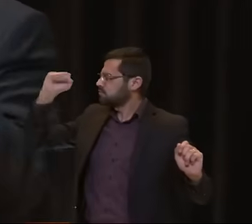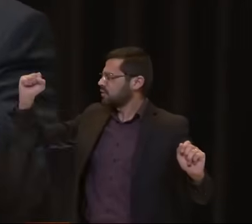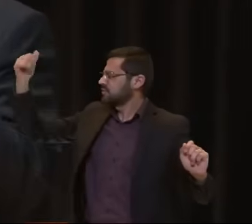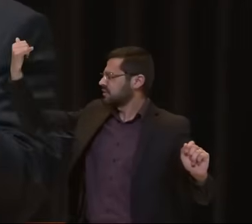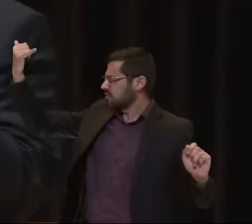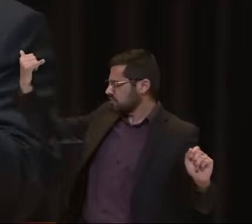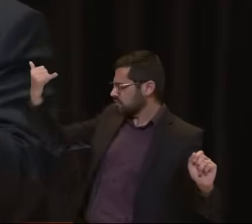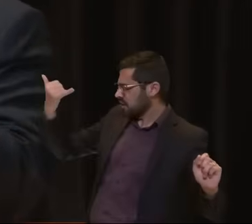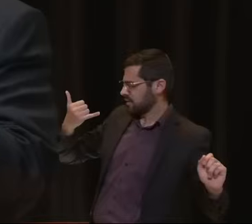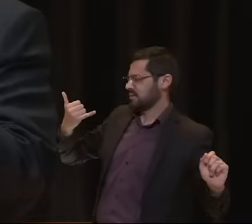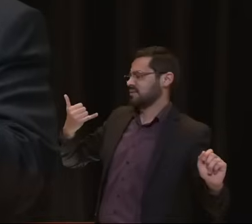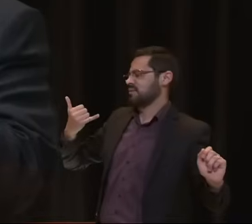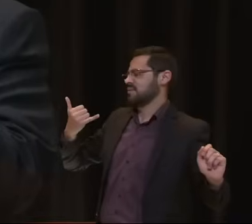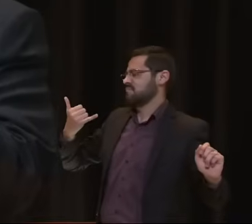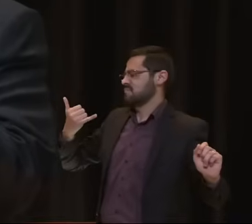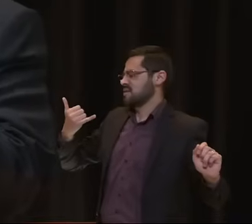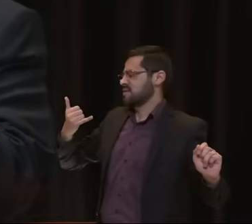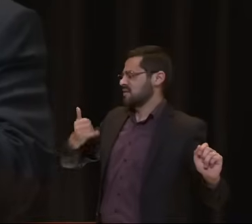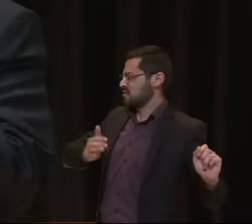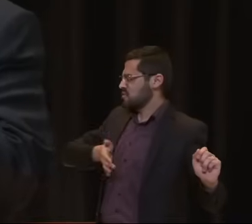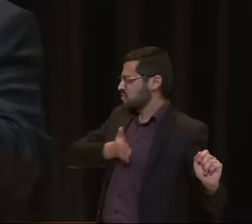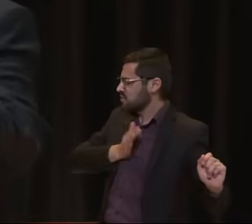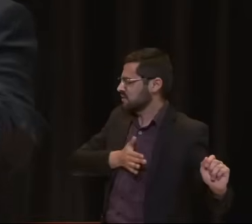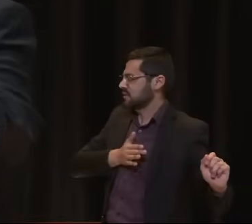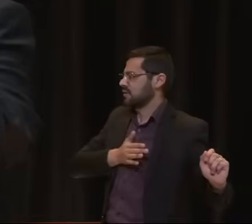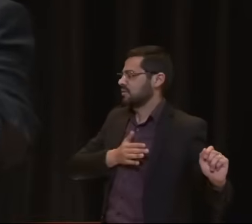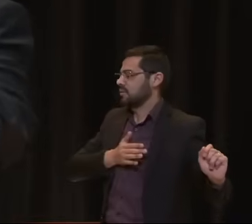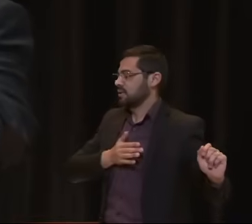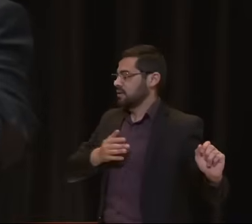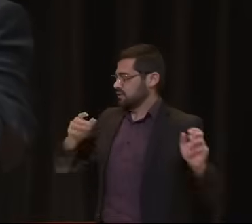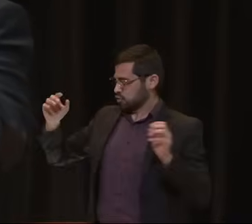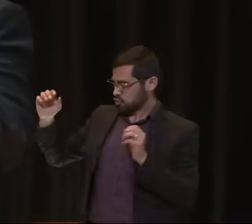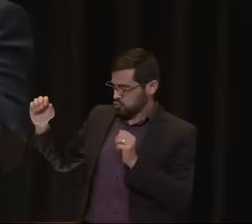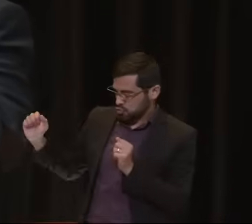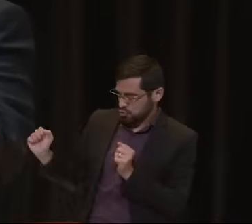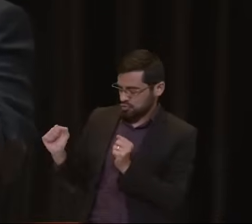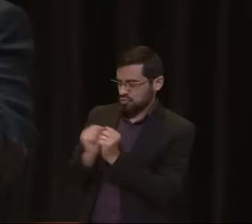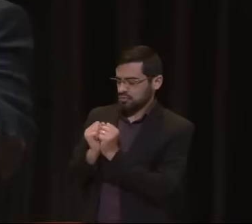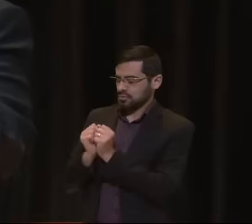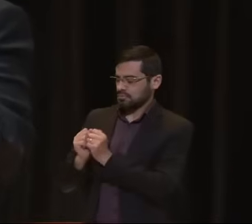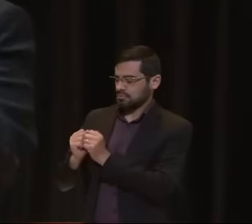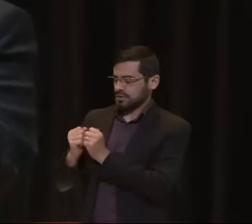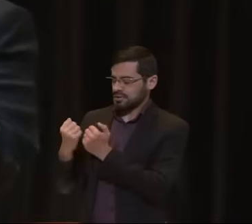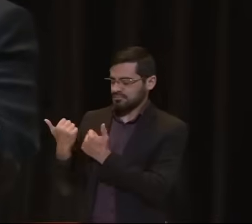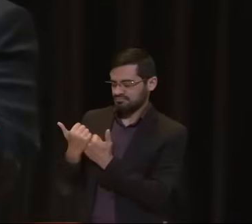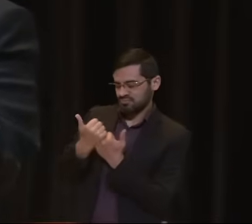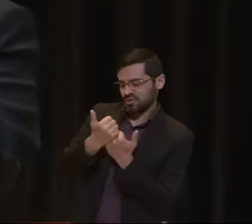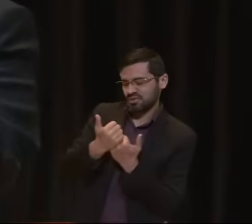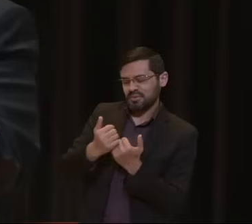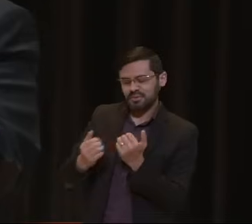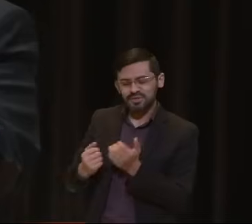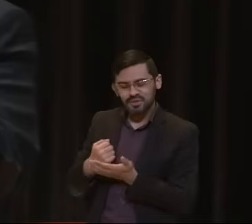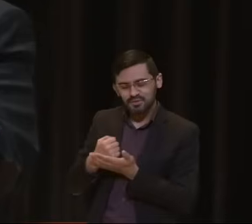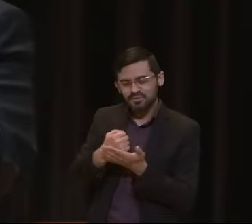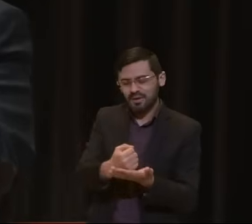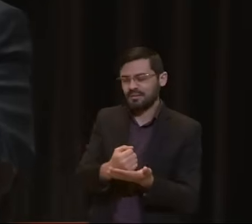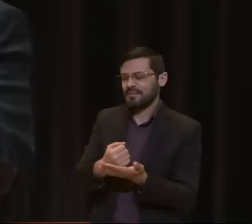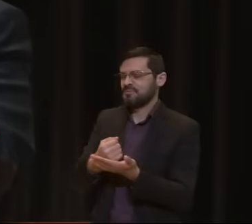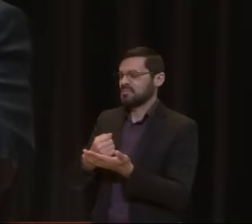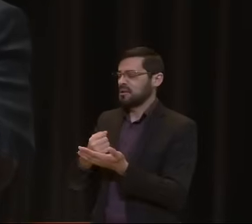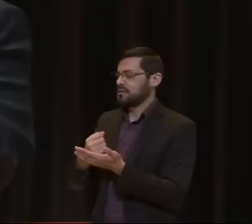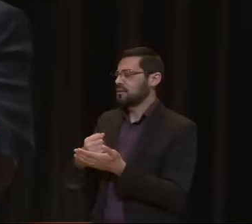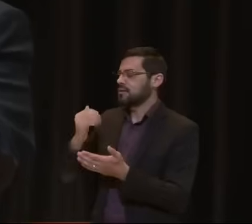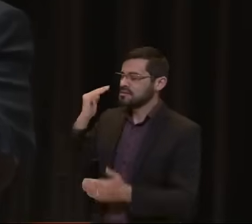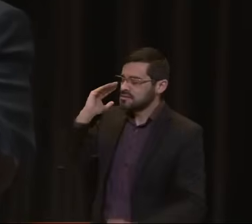audível, clara, com o teu Espírito, dizer: estou aqui para te dar graça, você quer ir comigo? E que eles